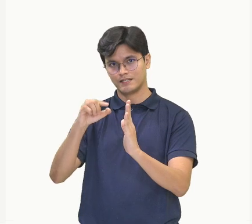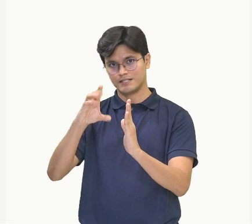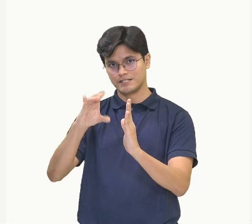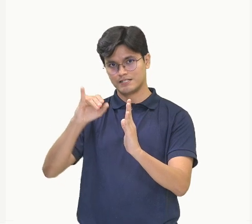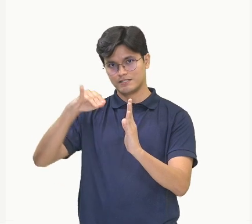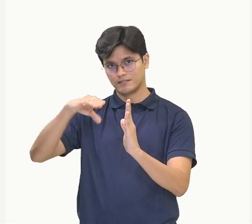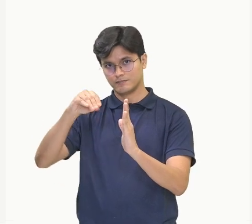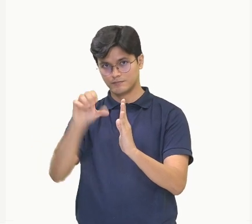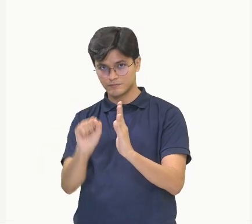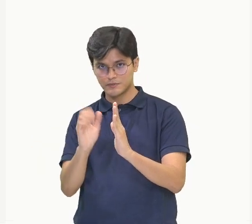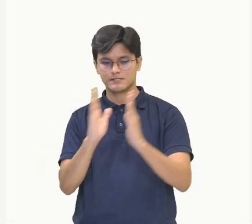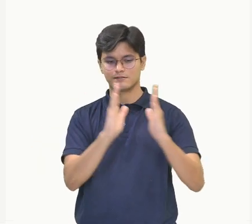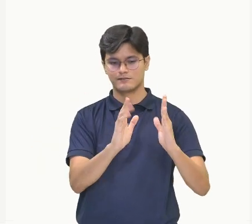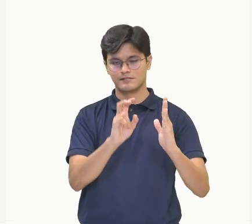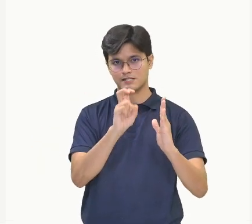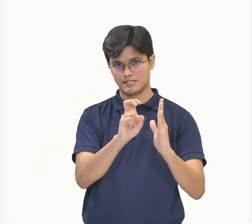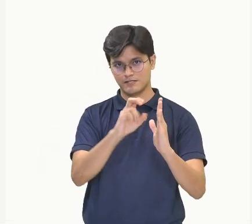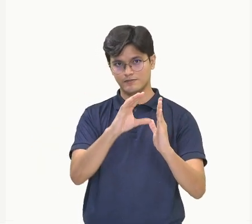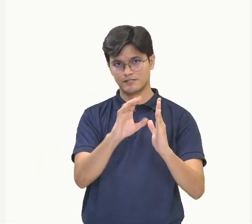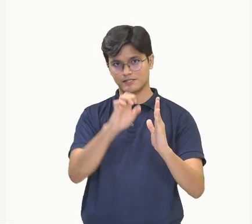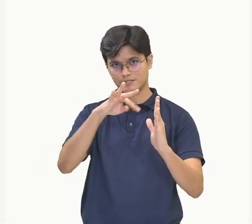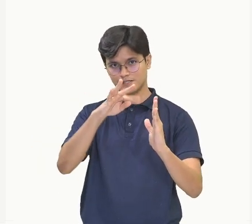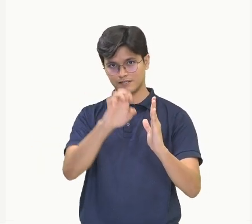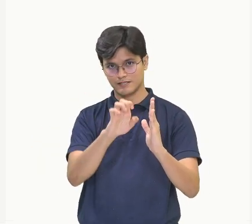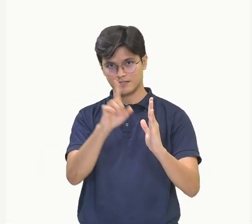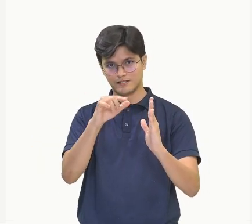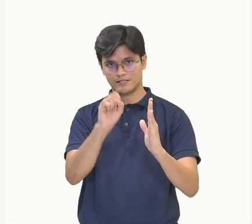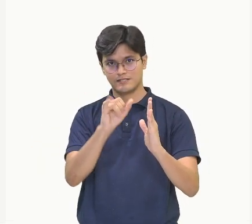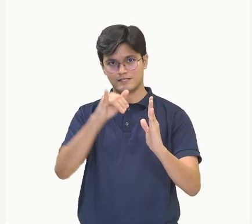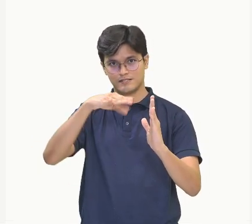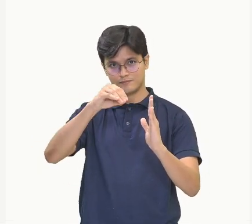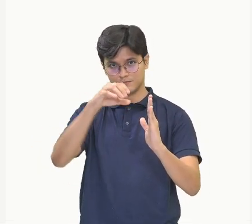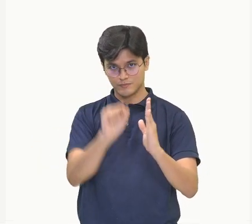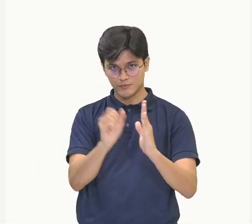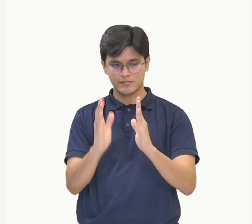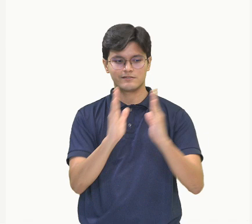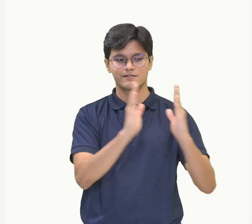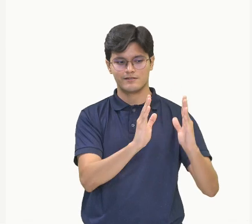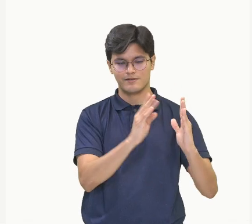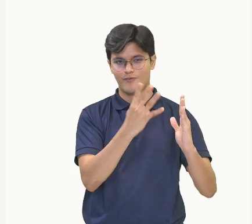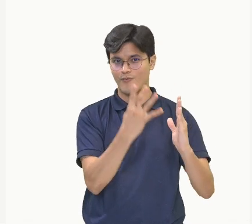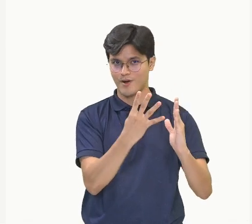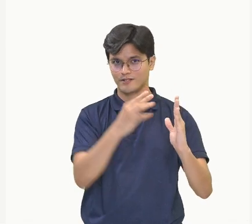centésimos e 4 milésimos. Lembrando que aqui, ó,